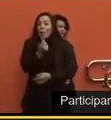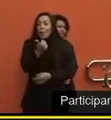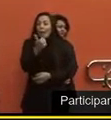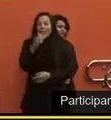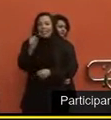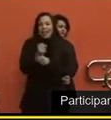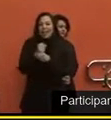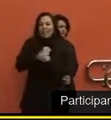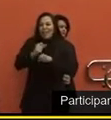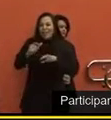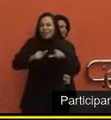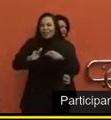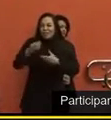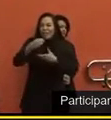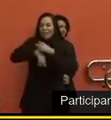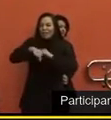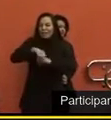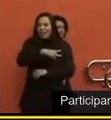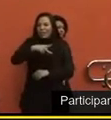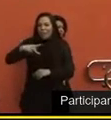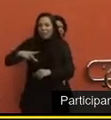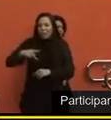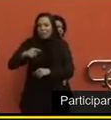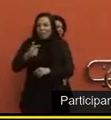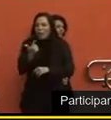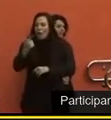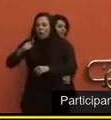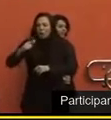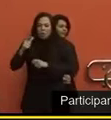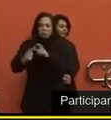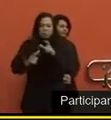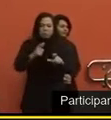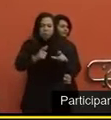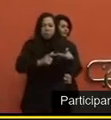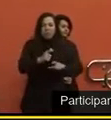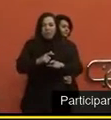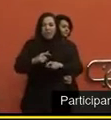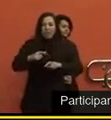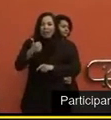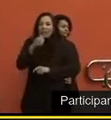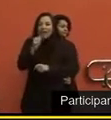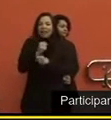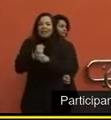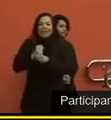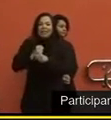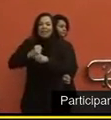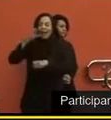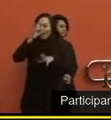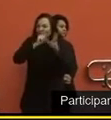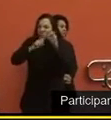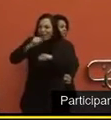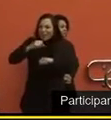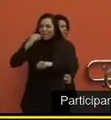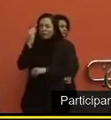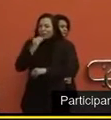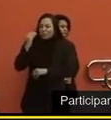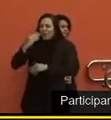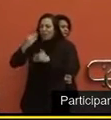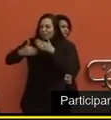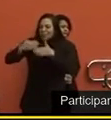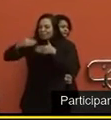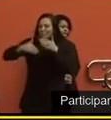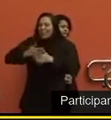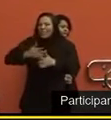anos trabalhando nesta casa, ocupando diferentes cargos, 10 anos de aprendizado, crescimento e dedicação, e